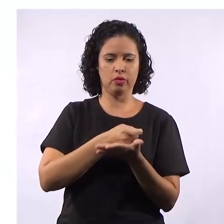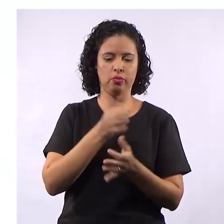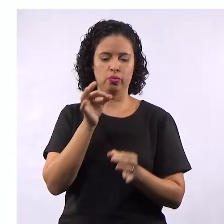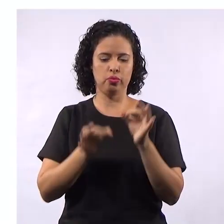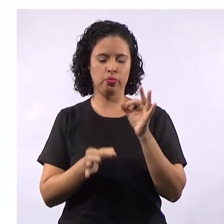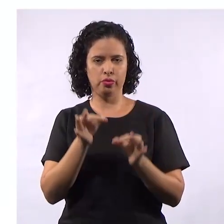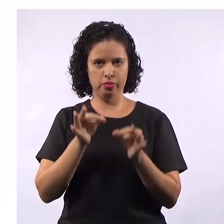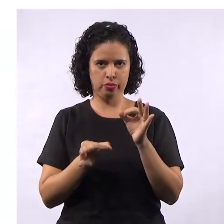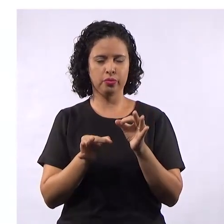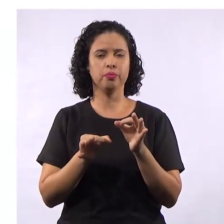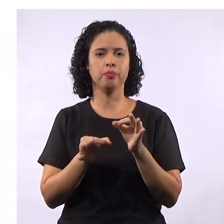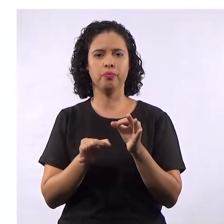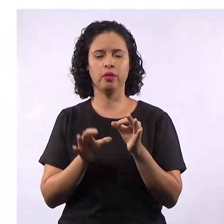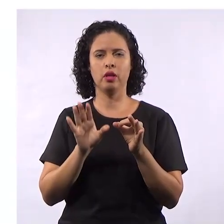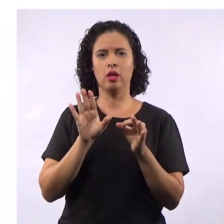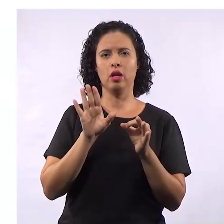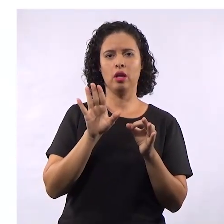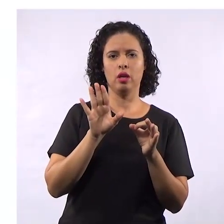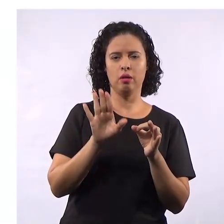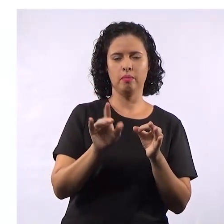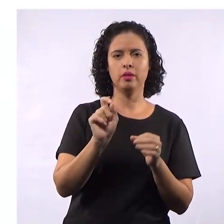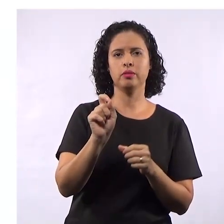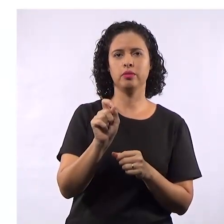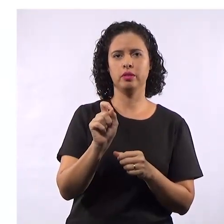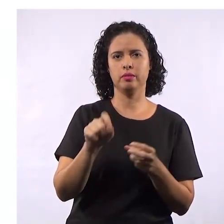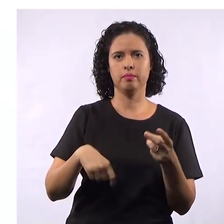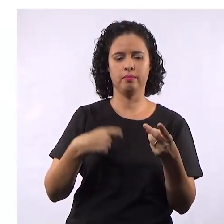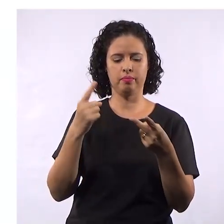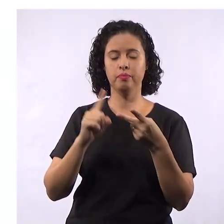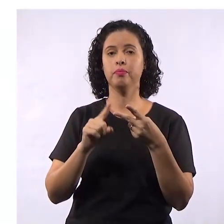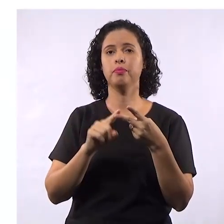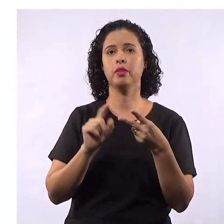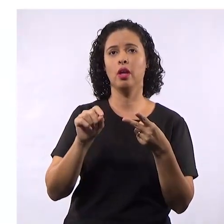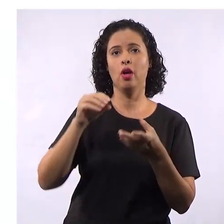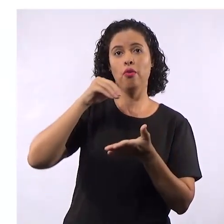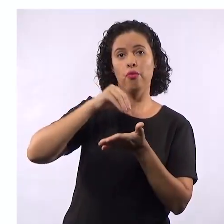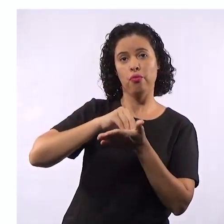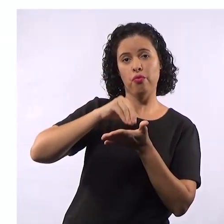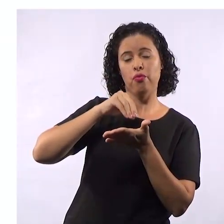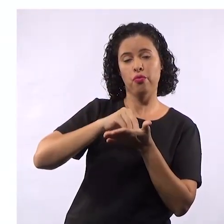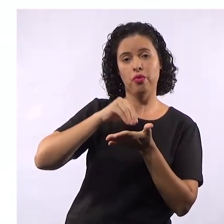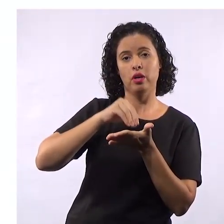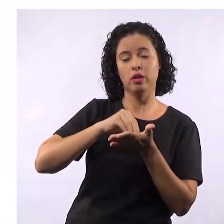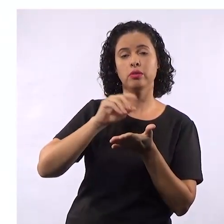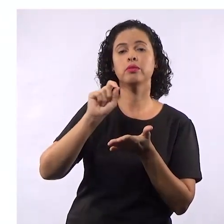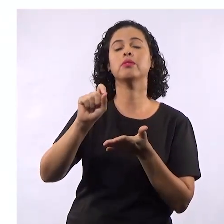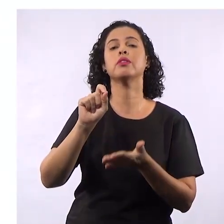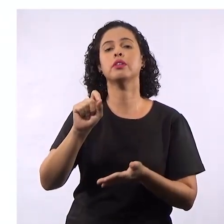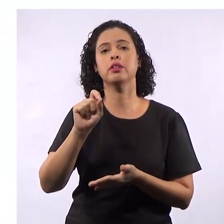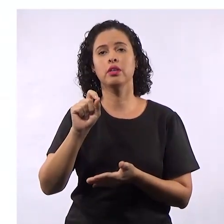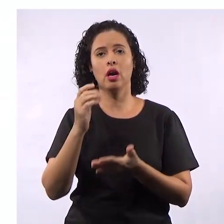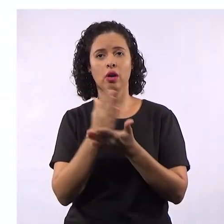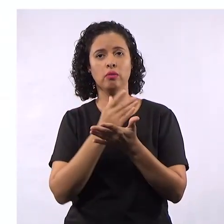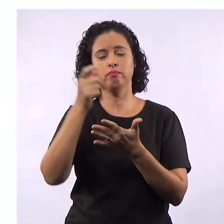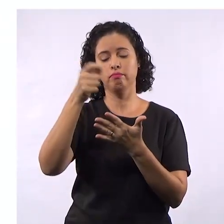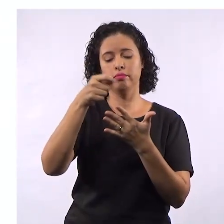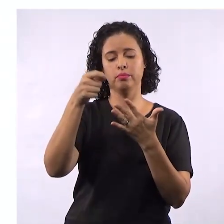falecer após a morte, nasceu, respirou, já teve direitos, né? Já teve ali